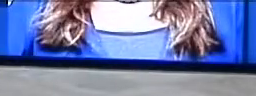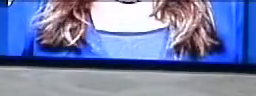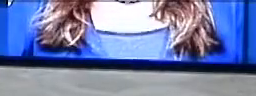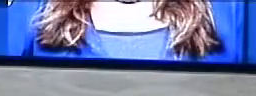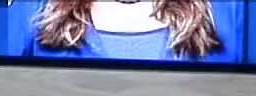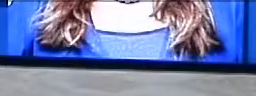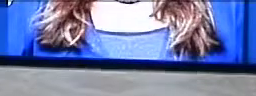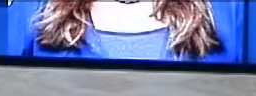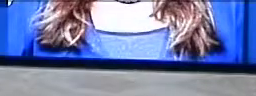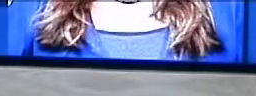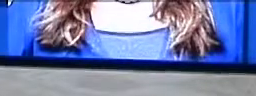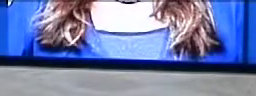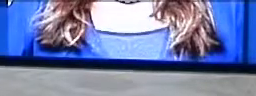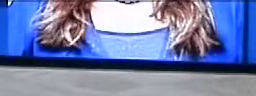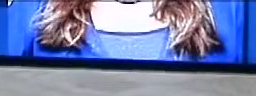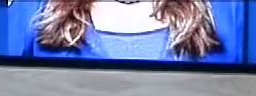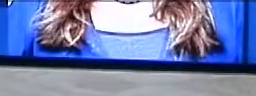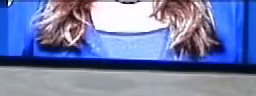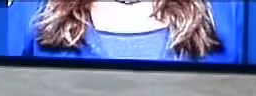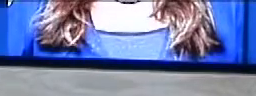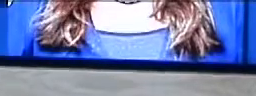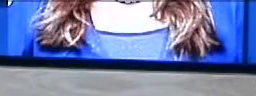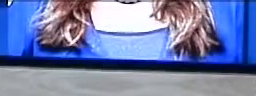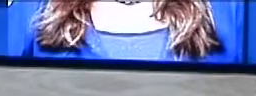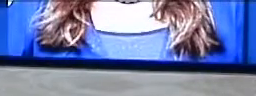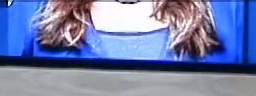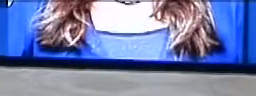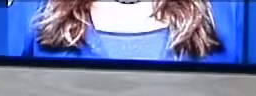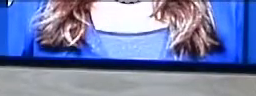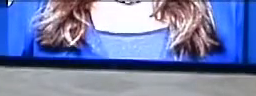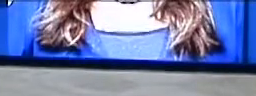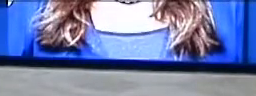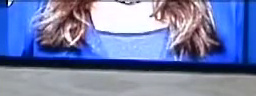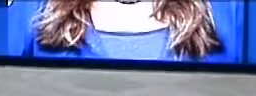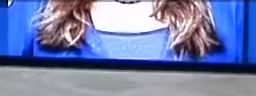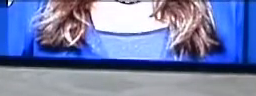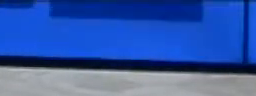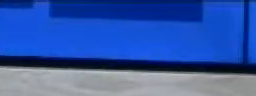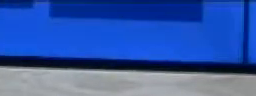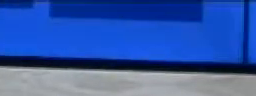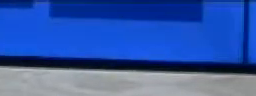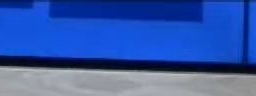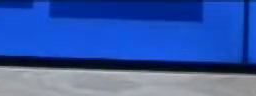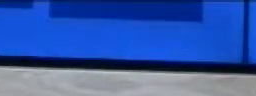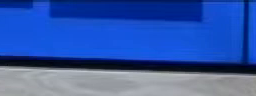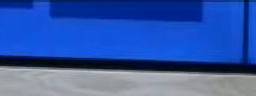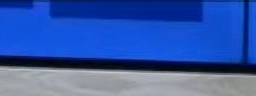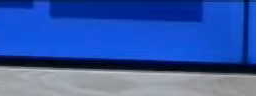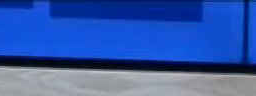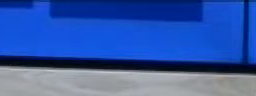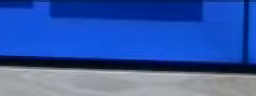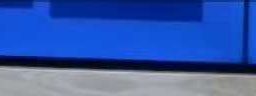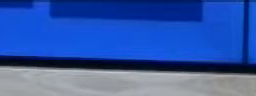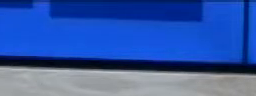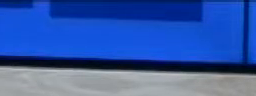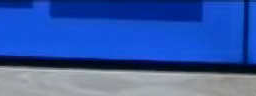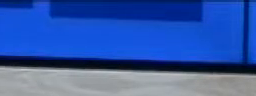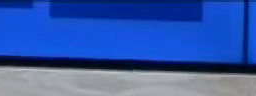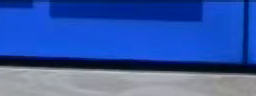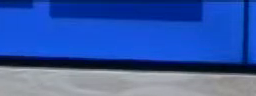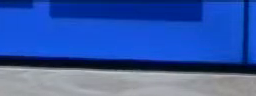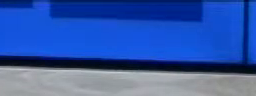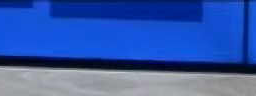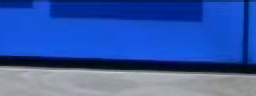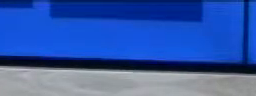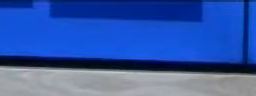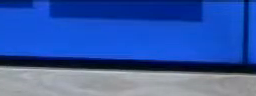Continua em discussão. Não havendo executivo. 585 requer informações ao Poder Executivo sobre o turismo de negócios